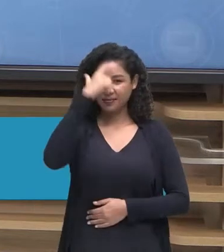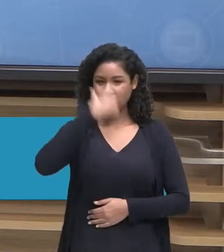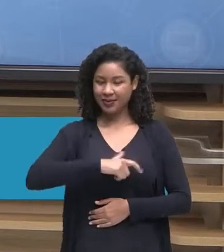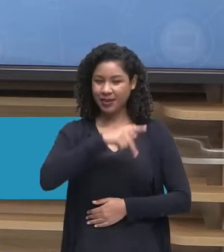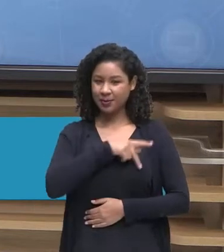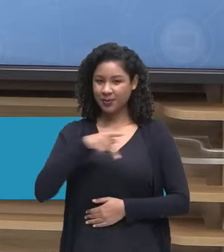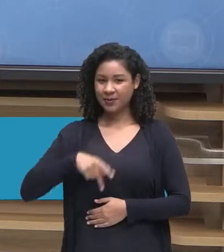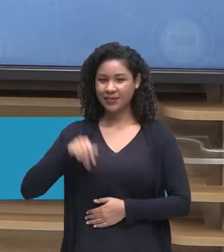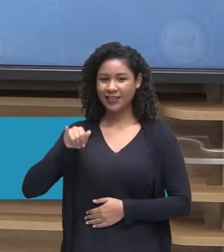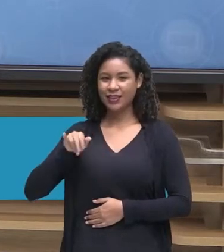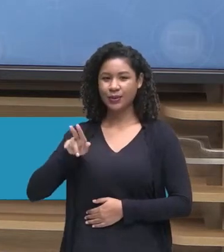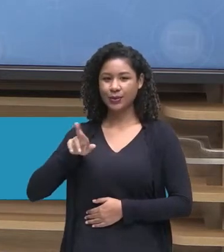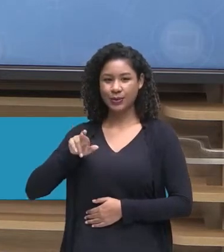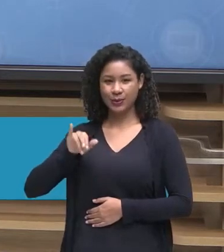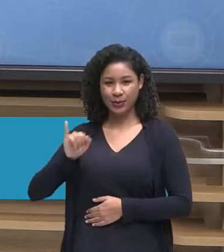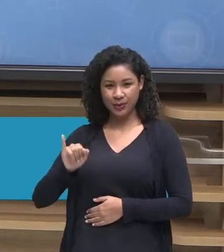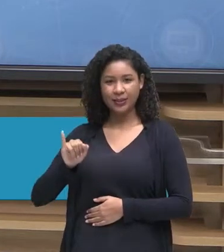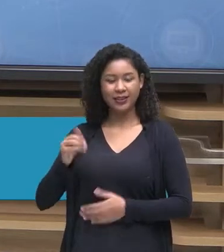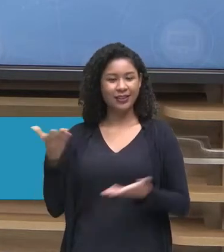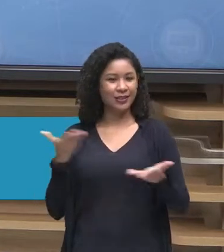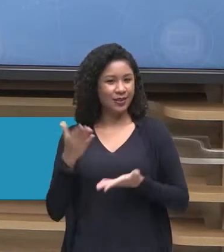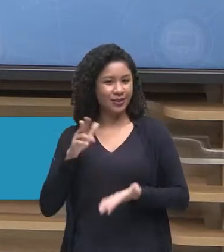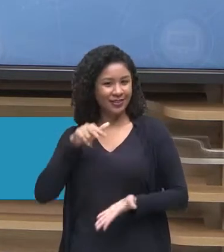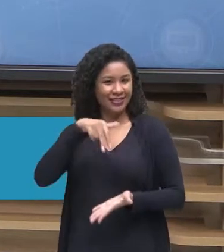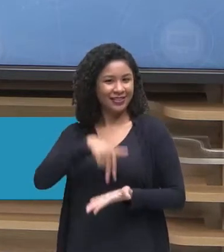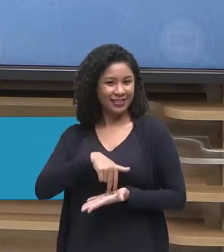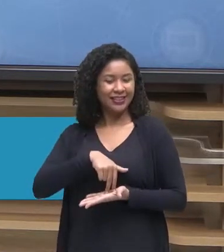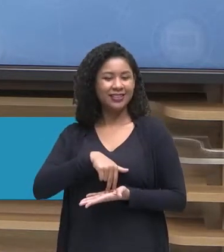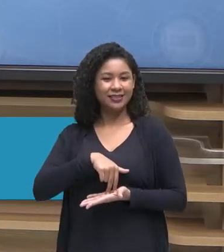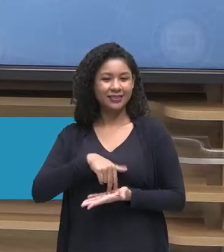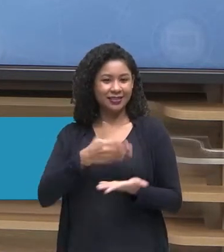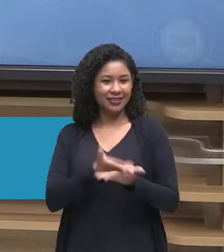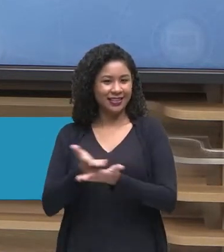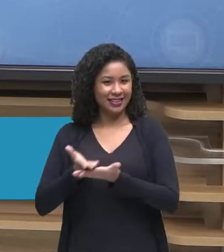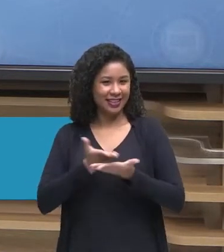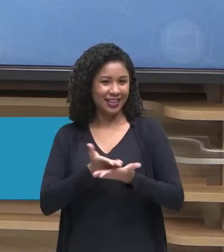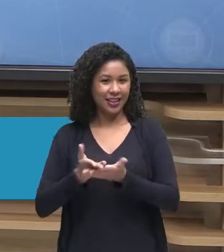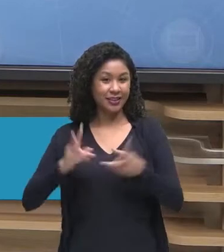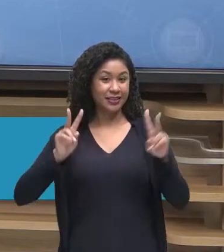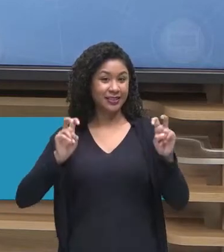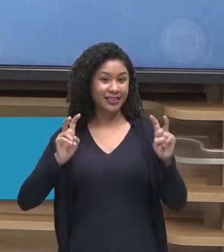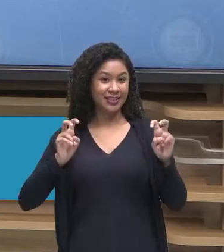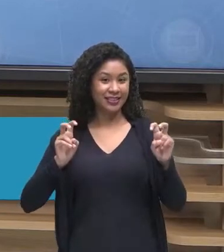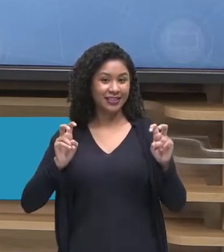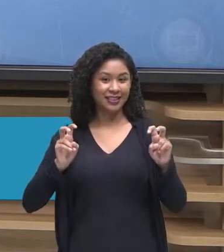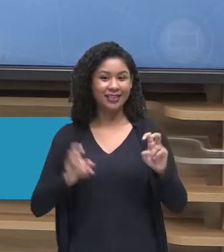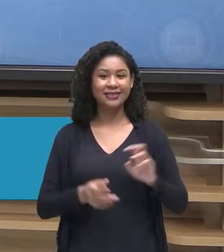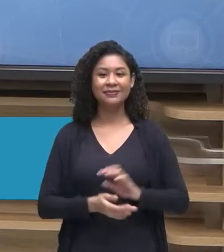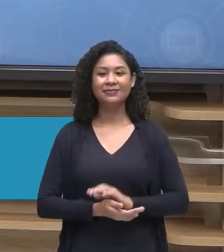Lima e vou te acompanhar ao longo desta aula de hoje com o seguinte tema: